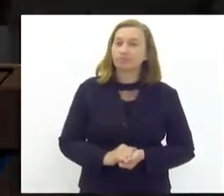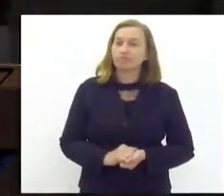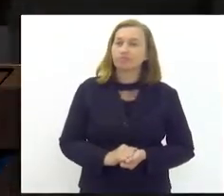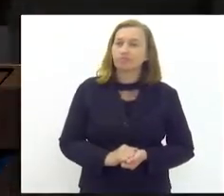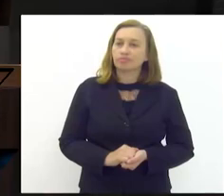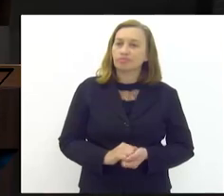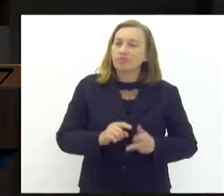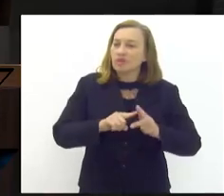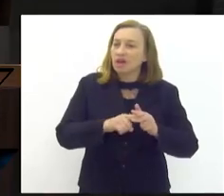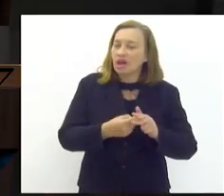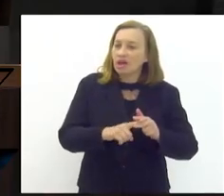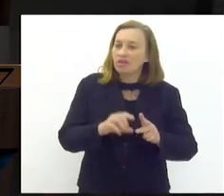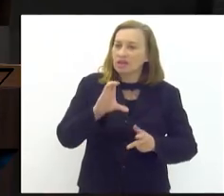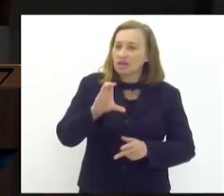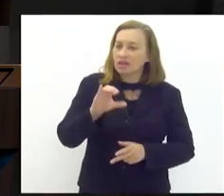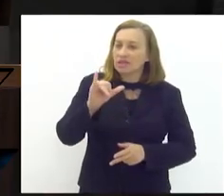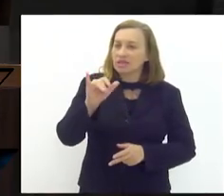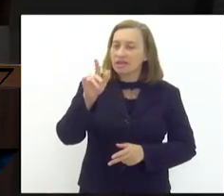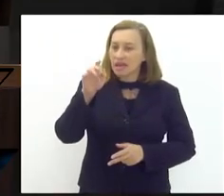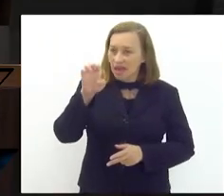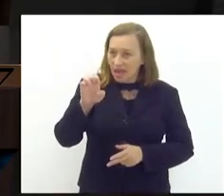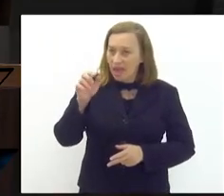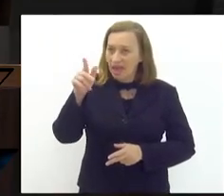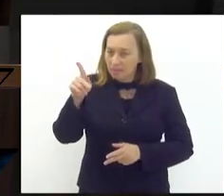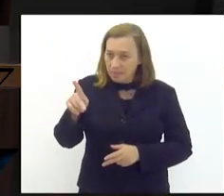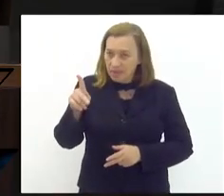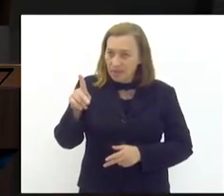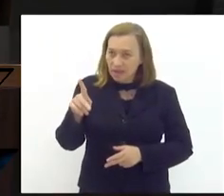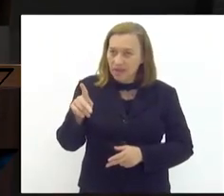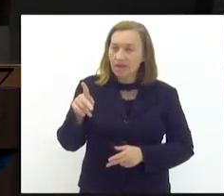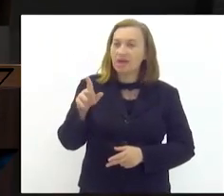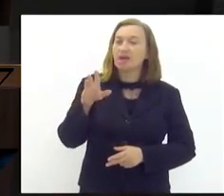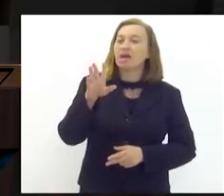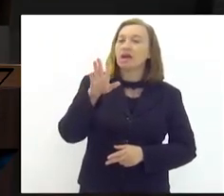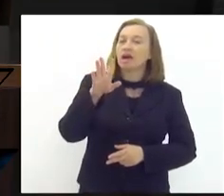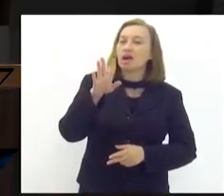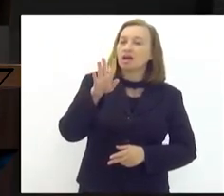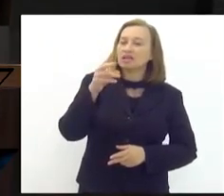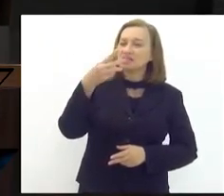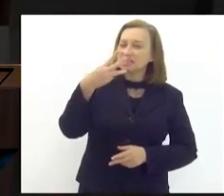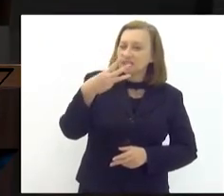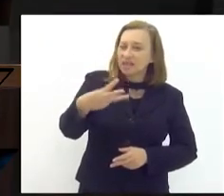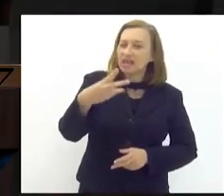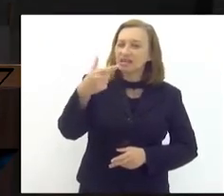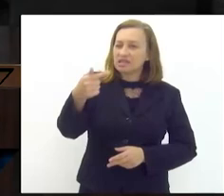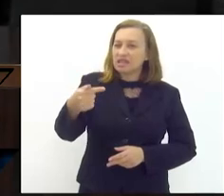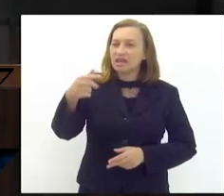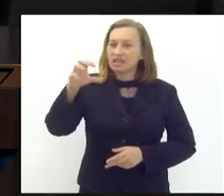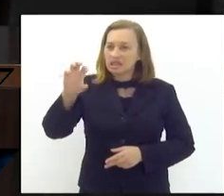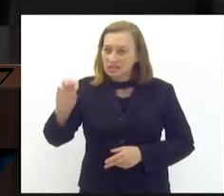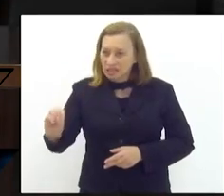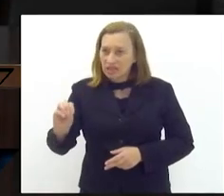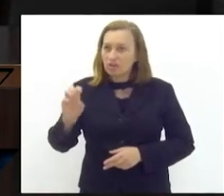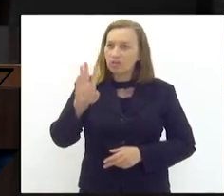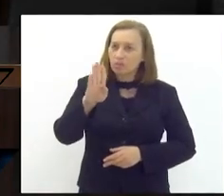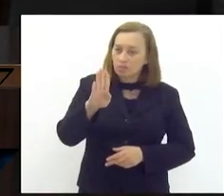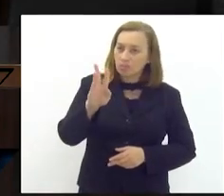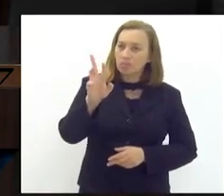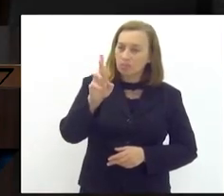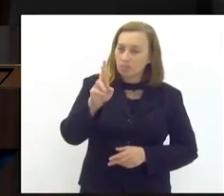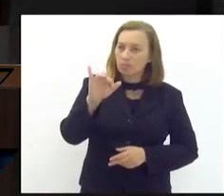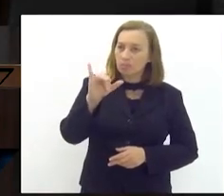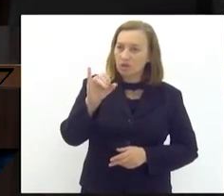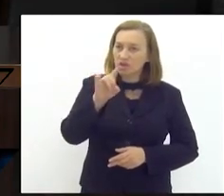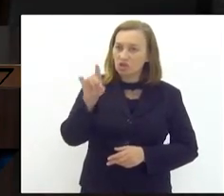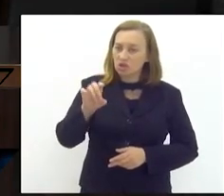reforma do CIEP Brizolão 370 Professor Silvio genéco de Carvalho localizado